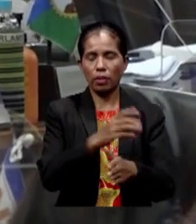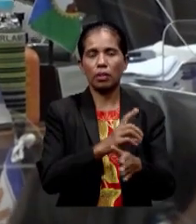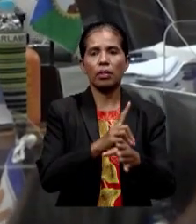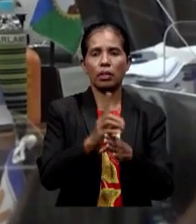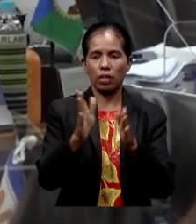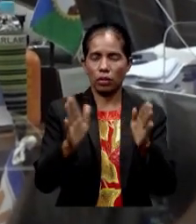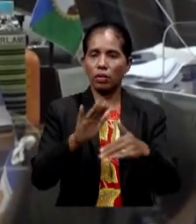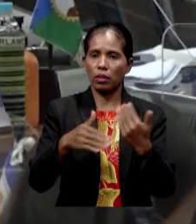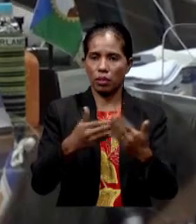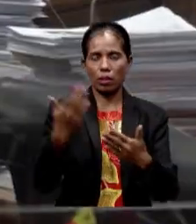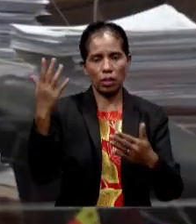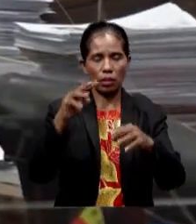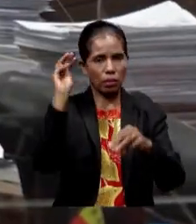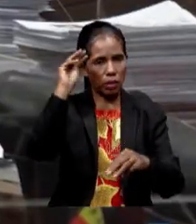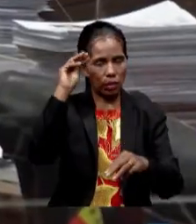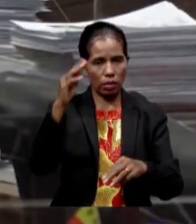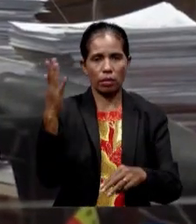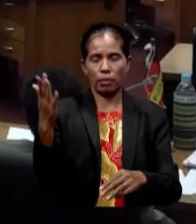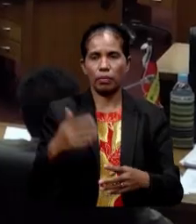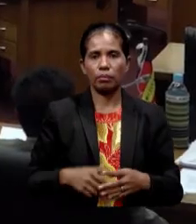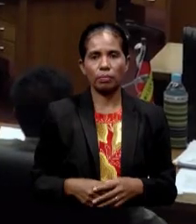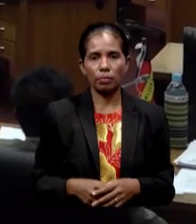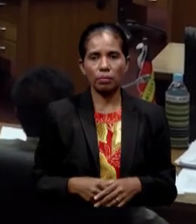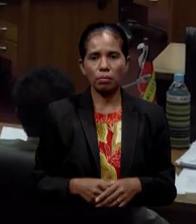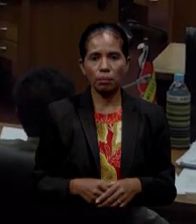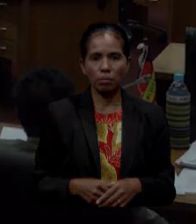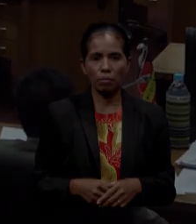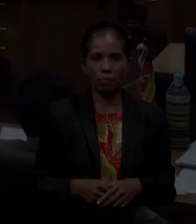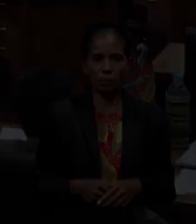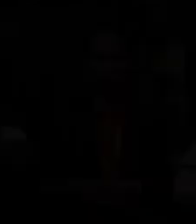dirigente Sira e o Ministério referem. João Carlos Marito da Costa, GMN.